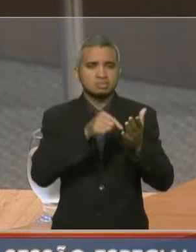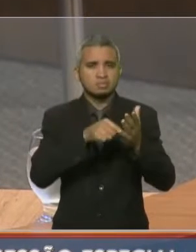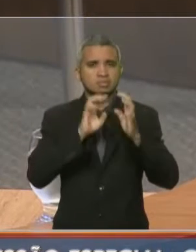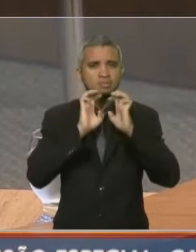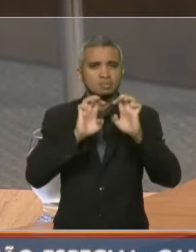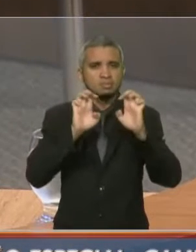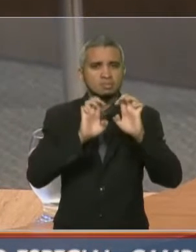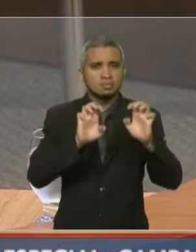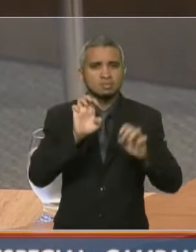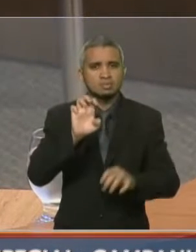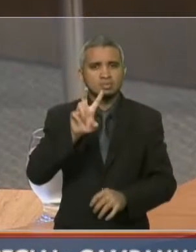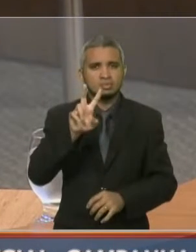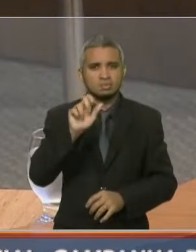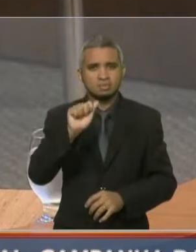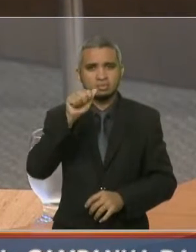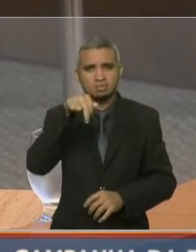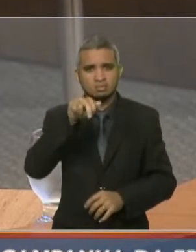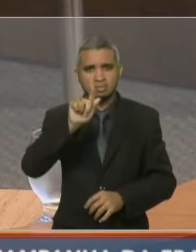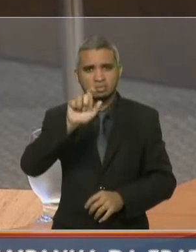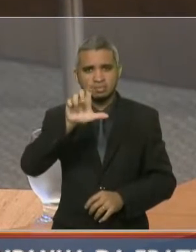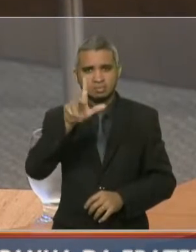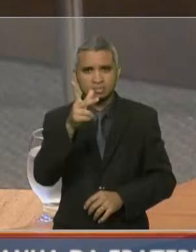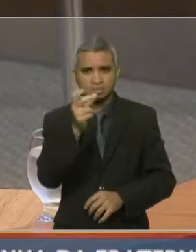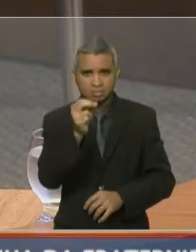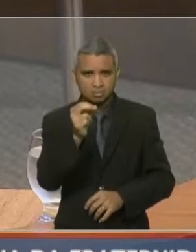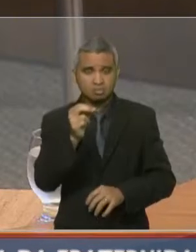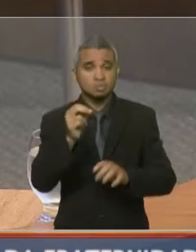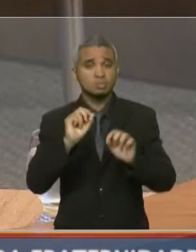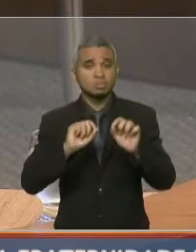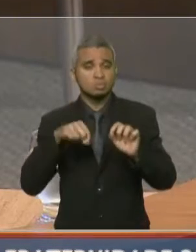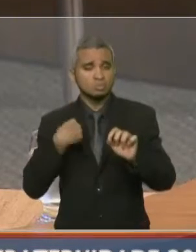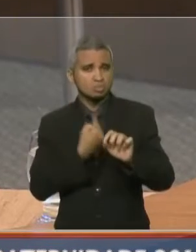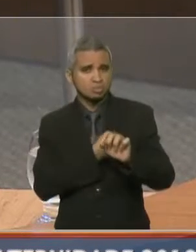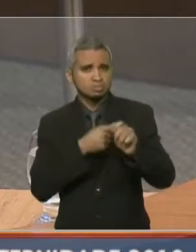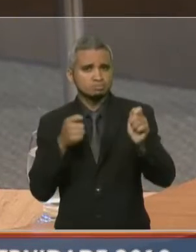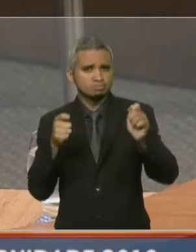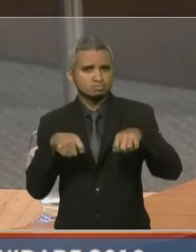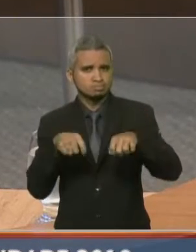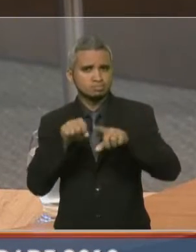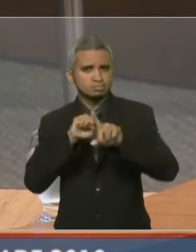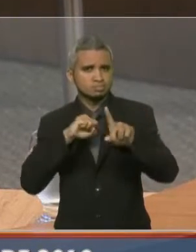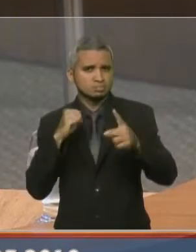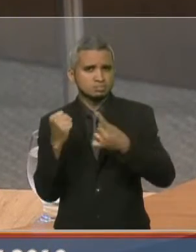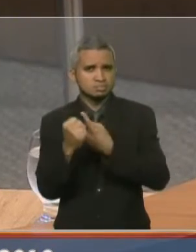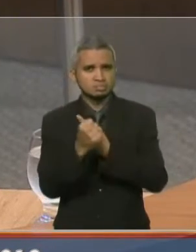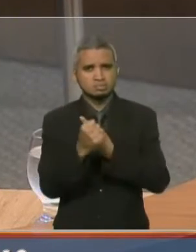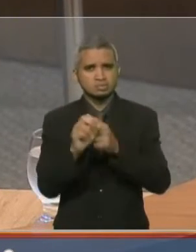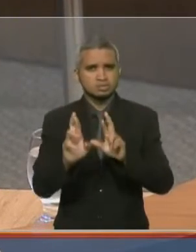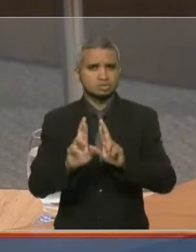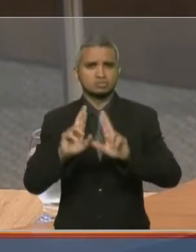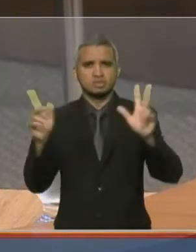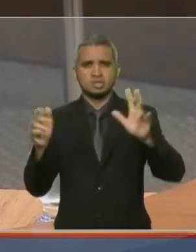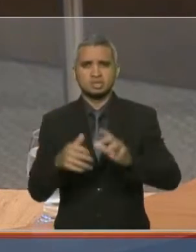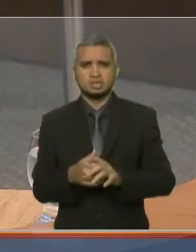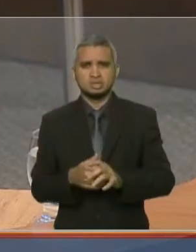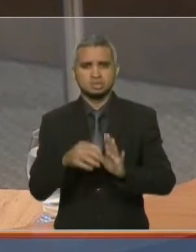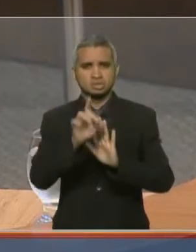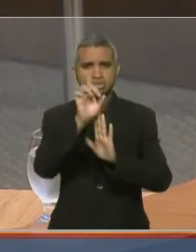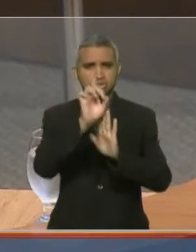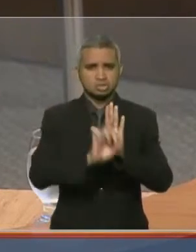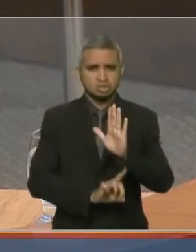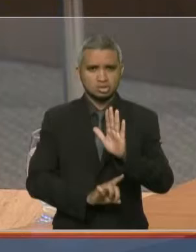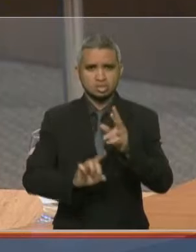construir uma civilização diferente, uma civilização onde o direito, o amor, a